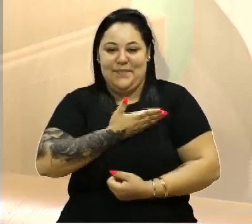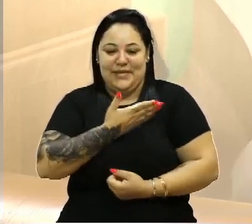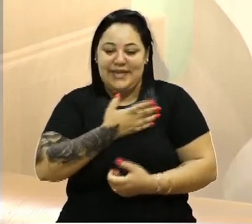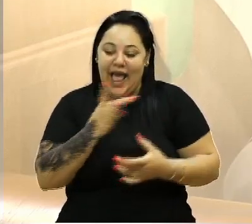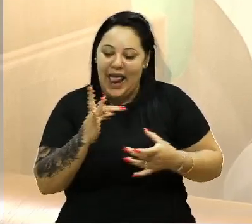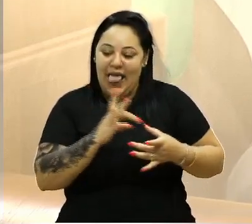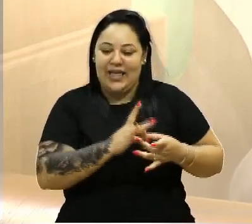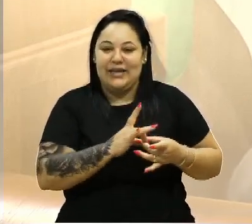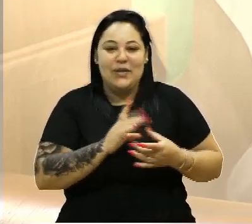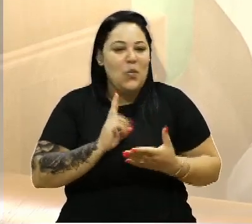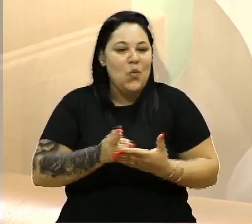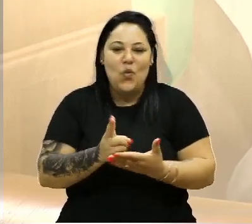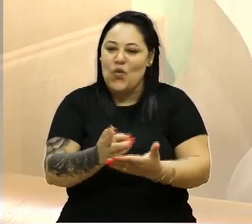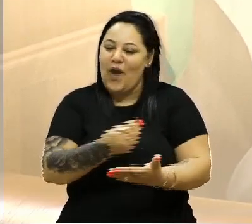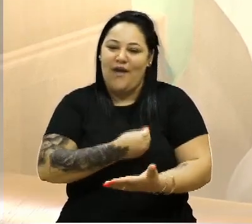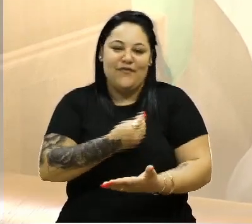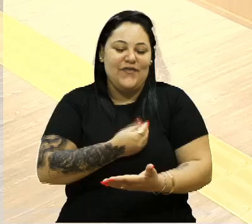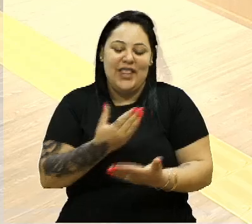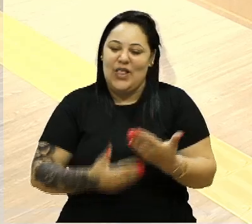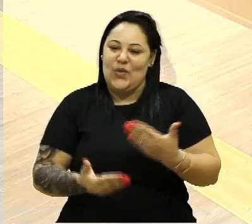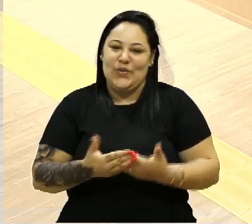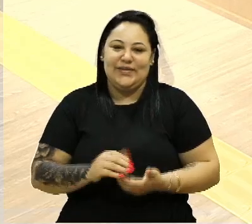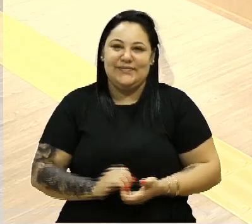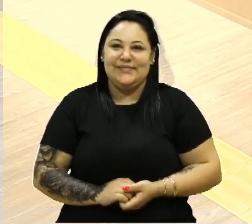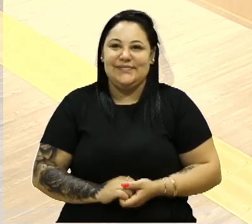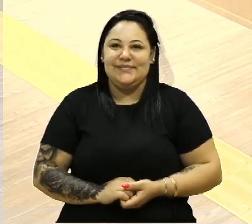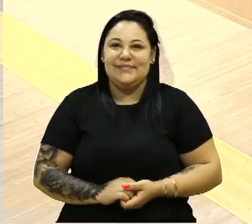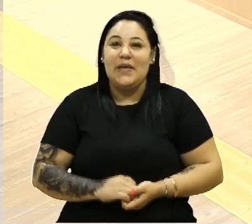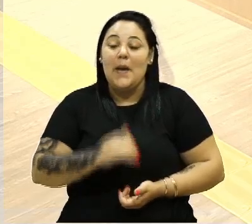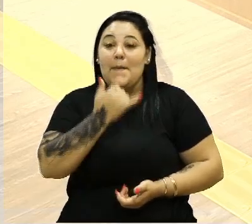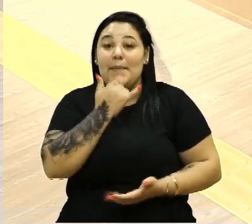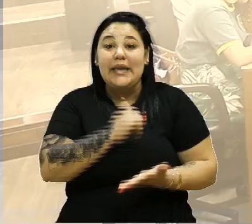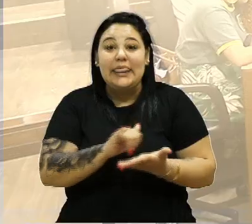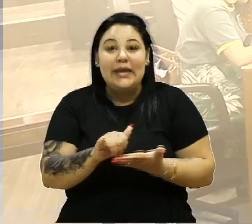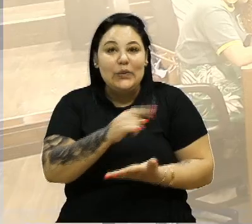levar para o resto da vida. Valeu. Vereador Lucas.